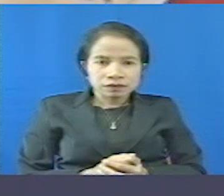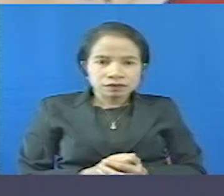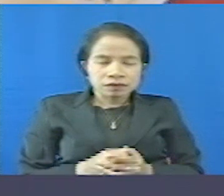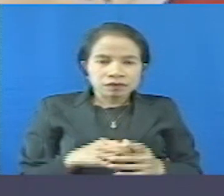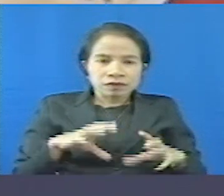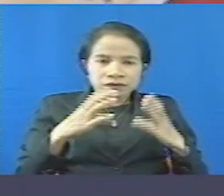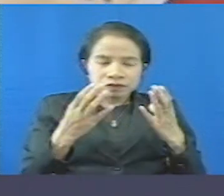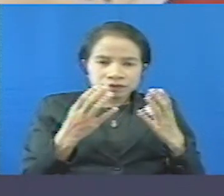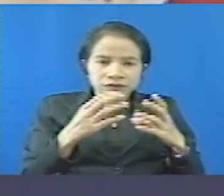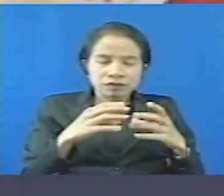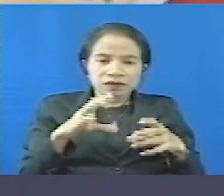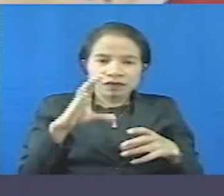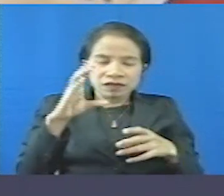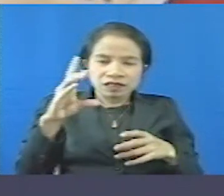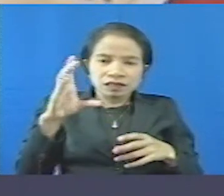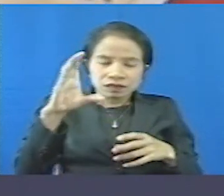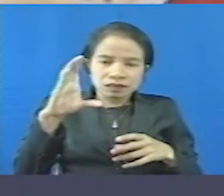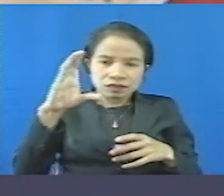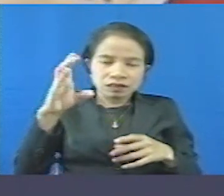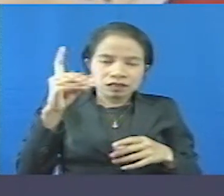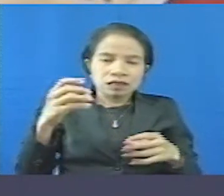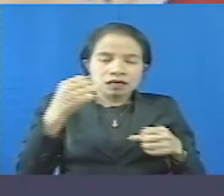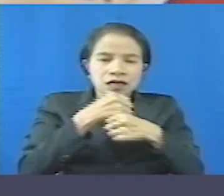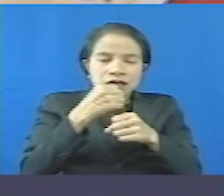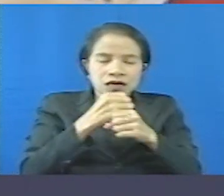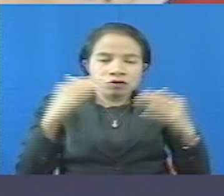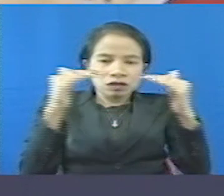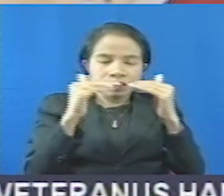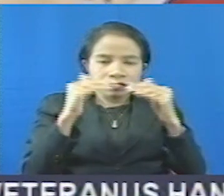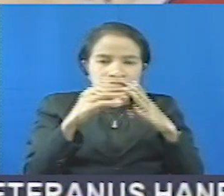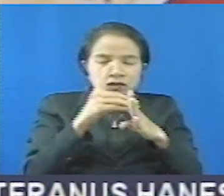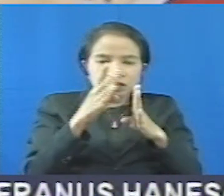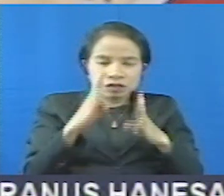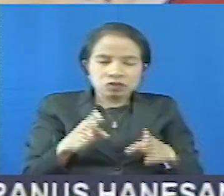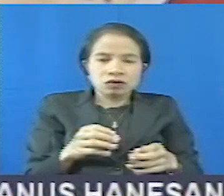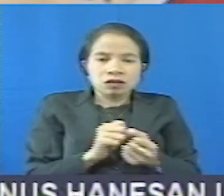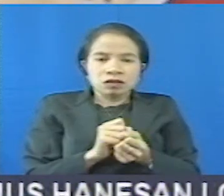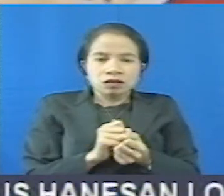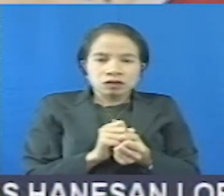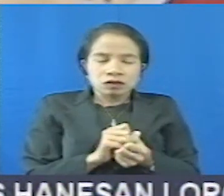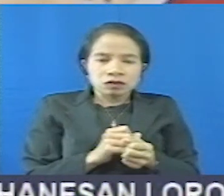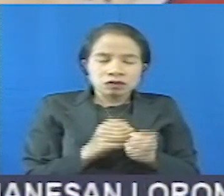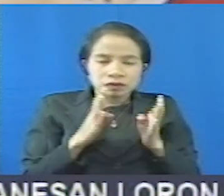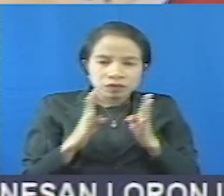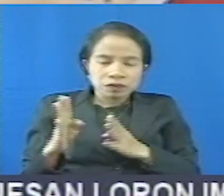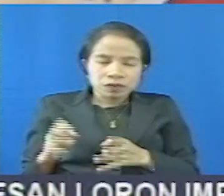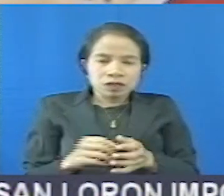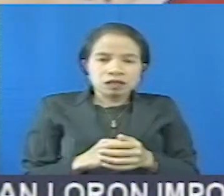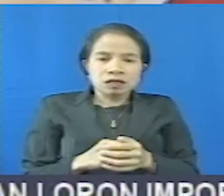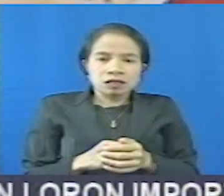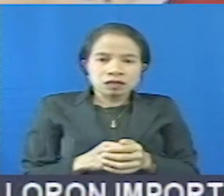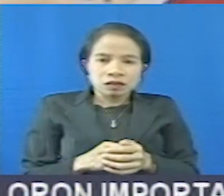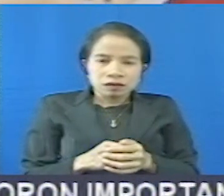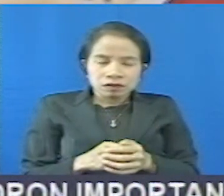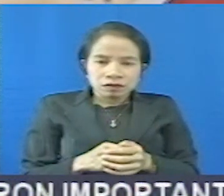Centro Integrado de Gestão Crise realiza encontro com coordenadores pilares na Força Tarefa, onde prepara a orientação para a